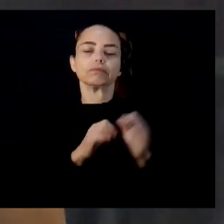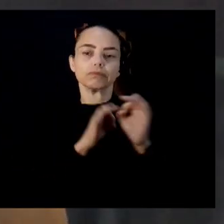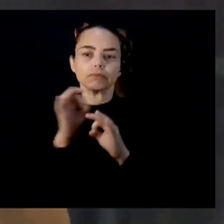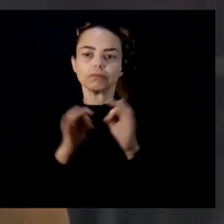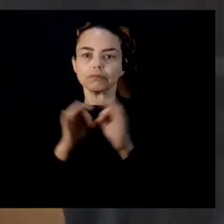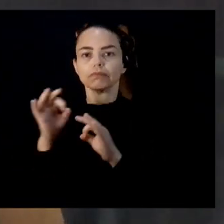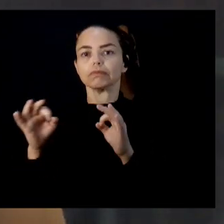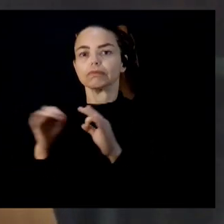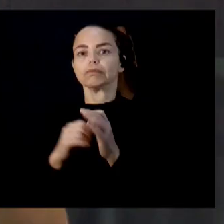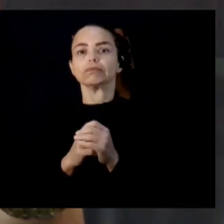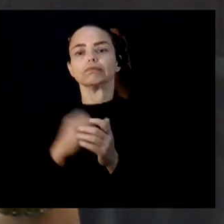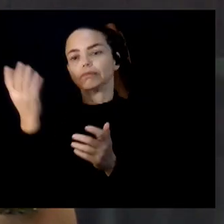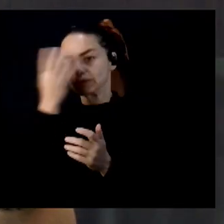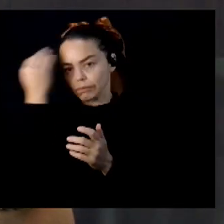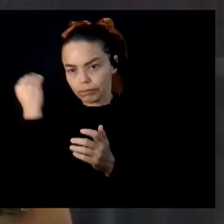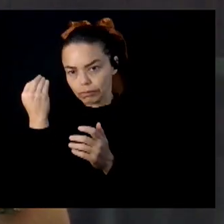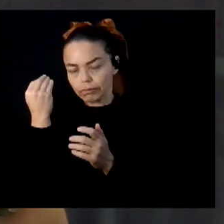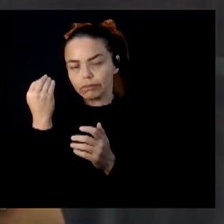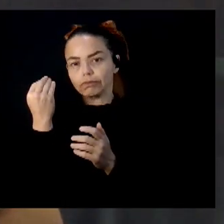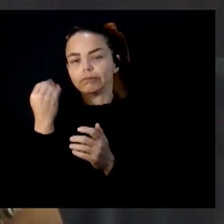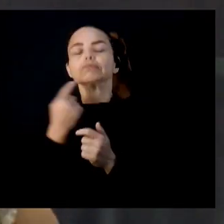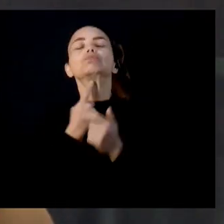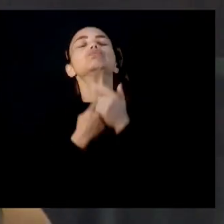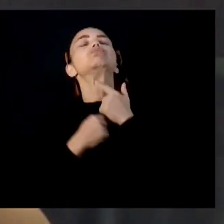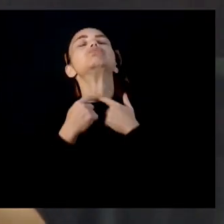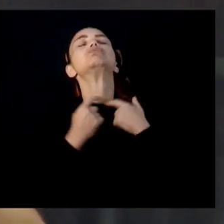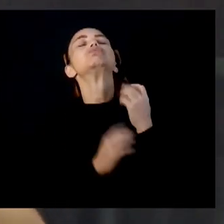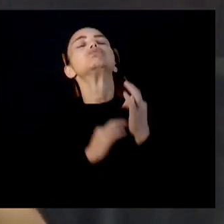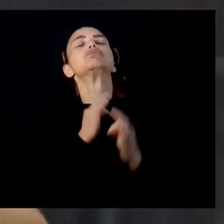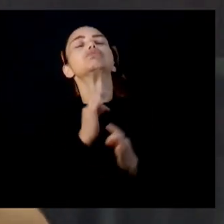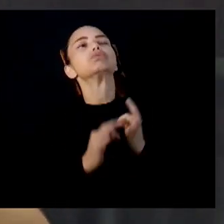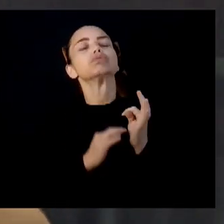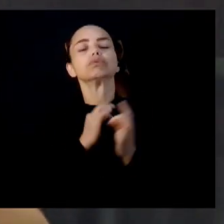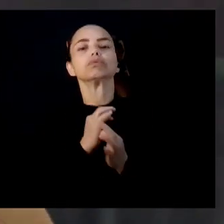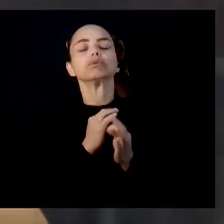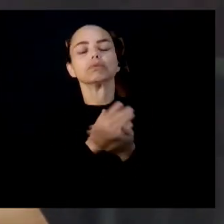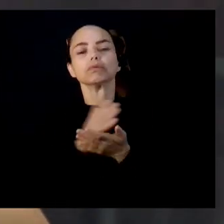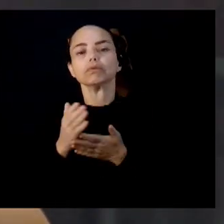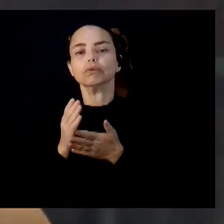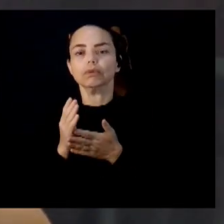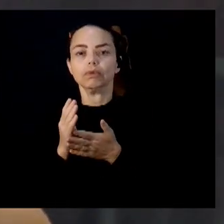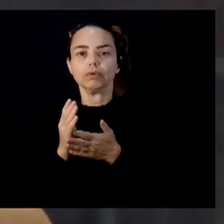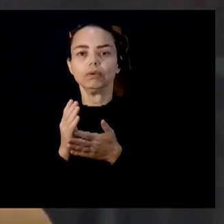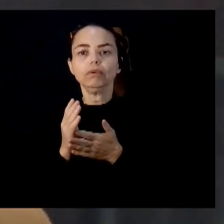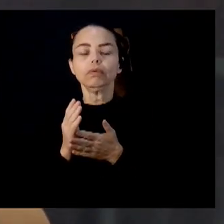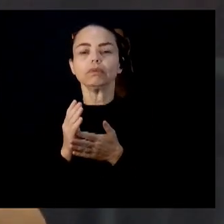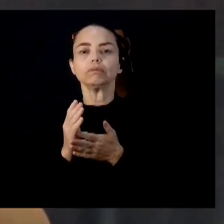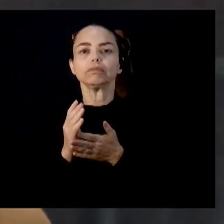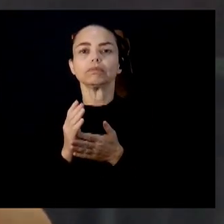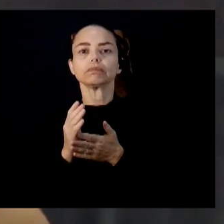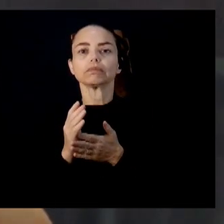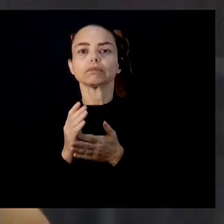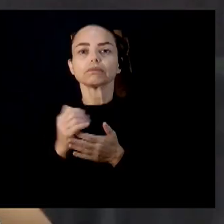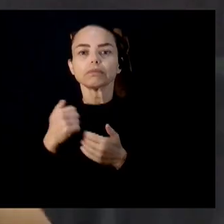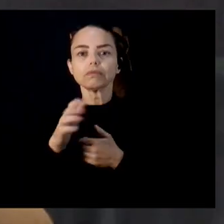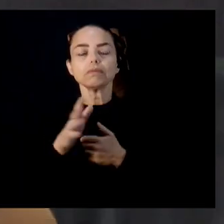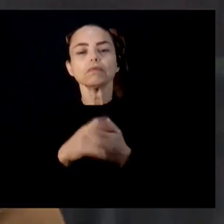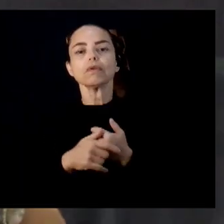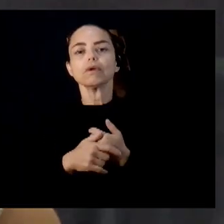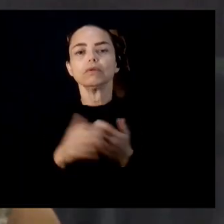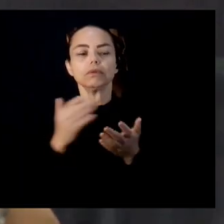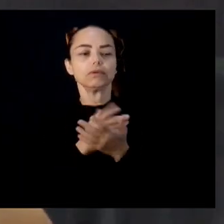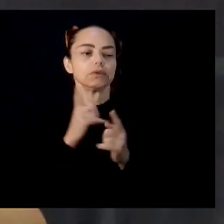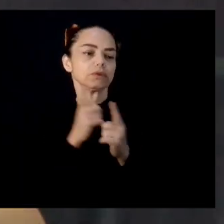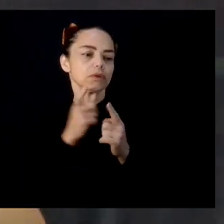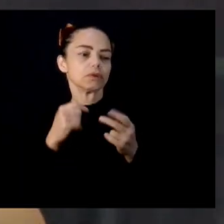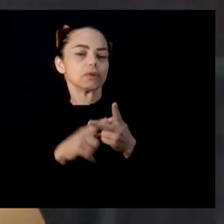a esquecer do desejo. Porque se a gente for ver no começo de uma relação, a gente sai da nossa rotina. No começo de um encontro, no